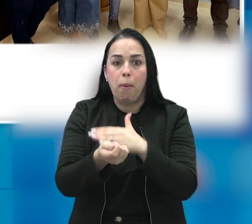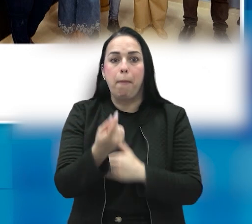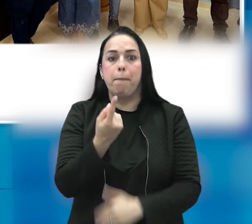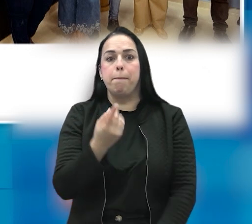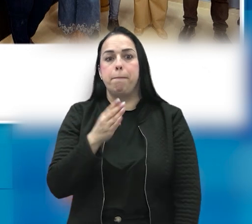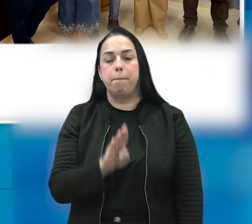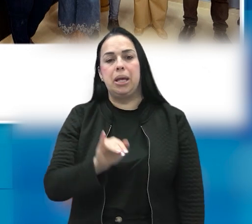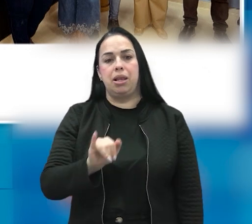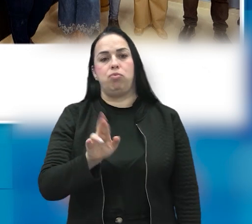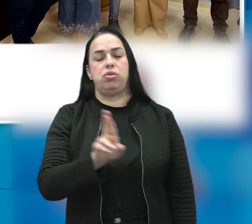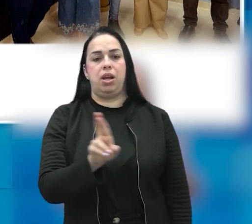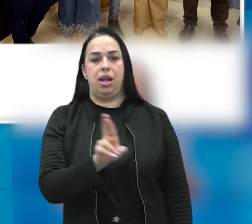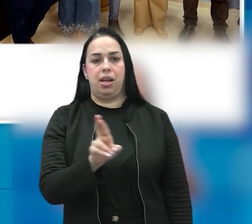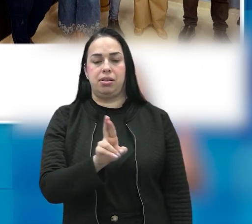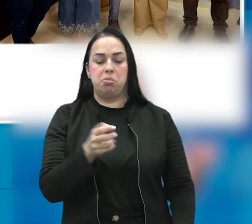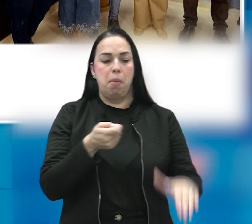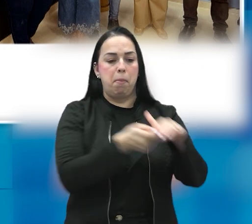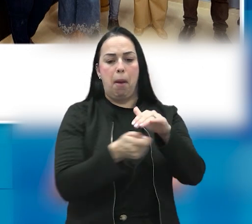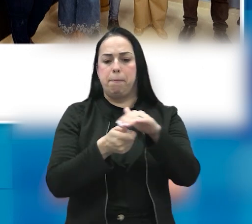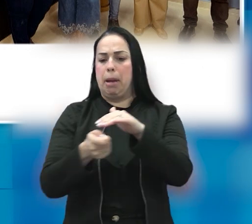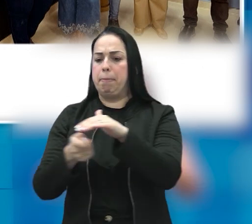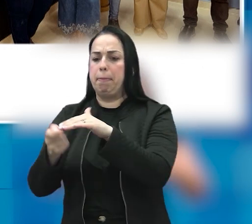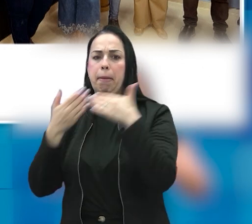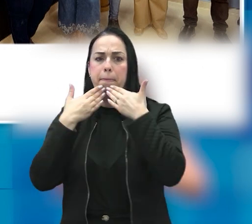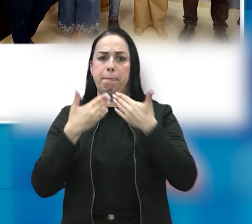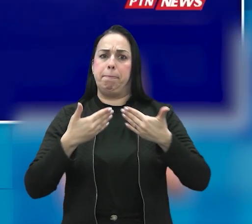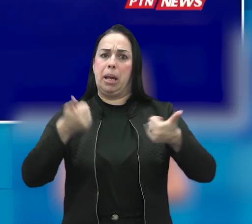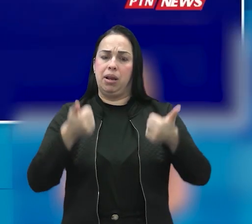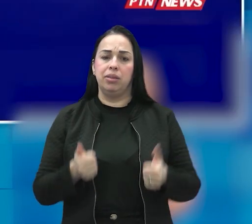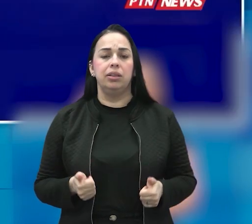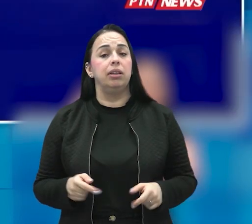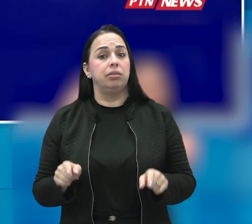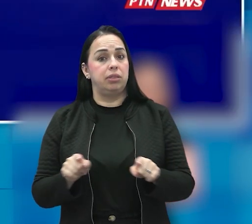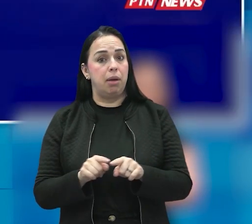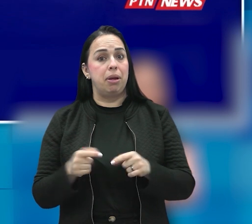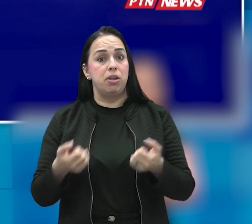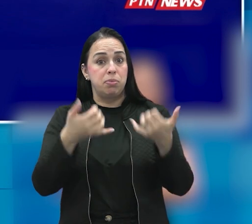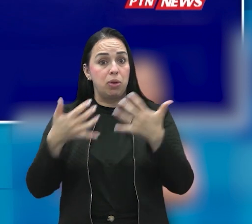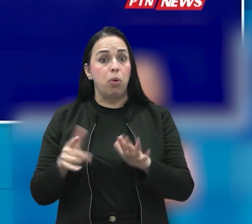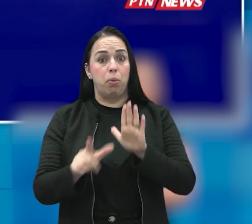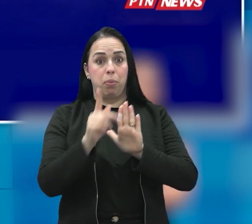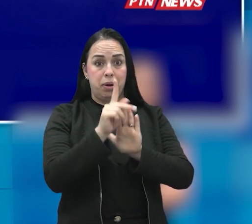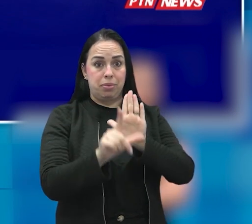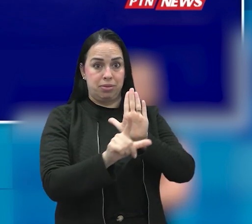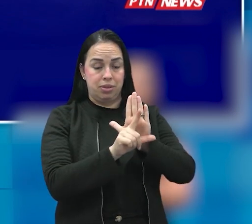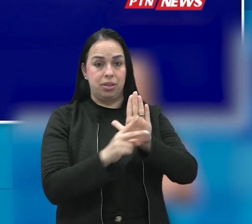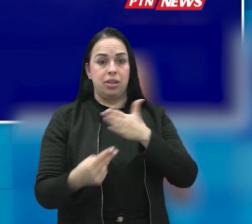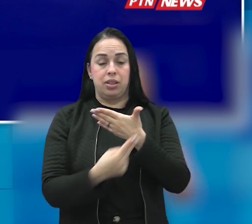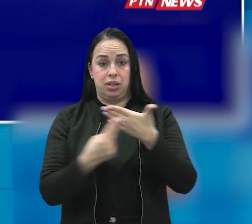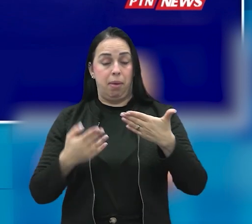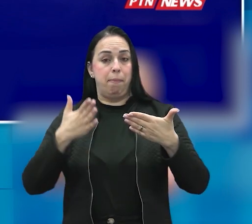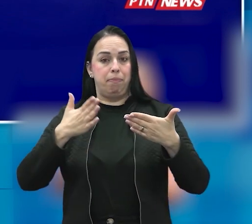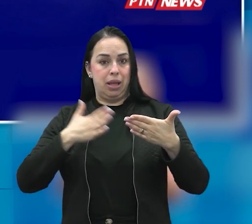mais de R$1 bilhão para melhorias no serviço. Sena também defendeu um projeto de lei da